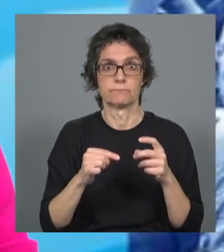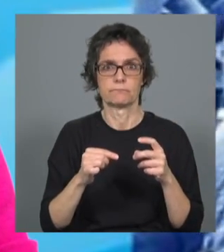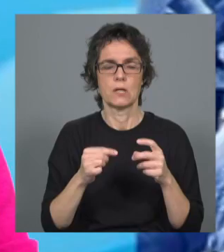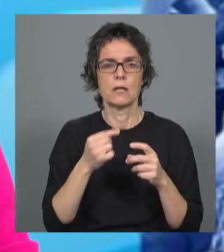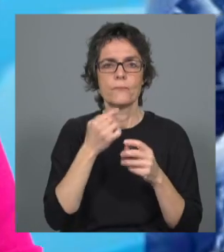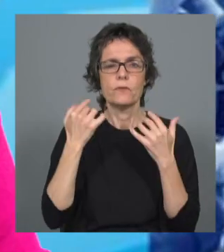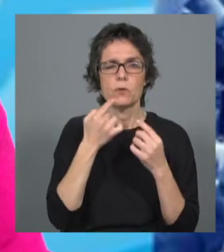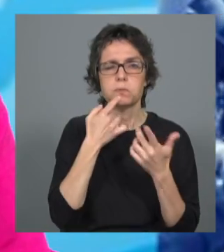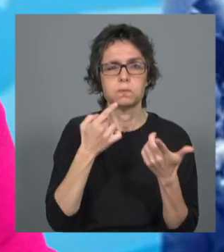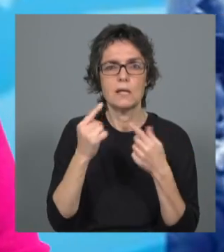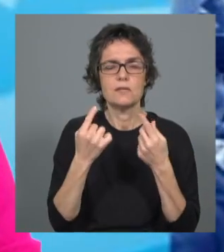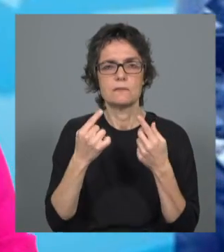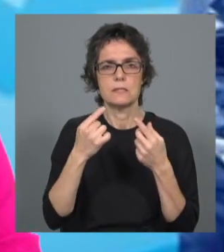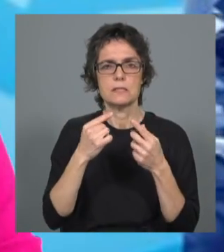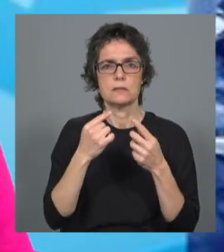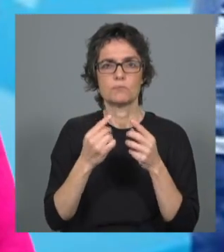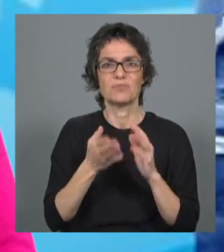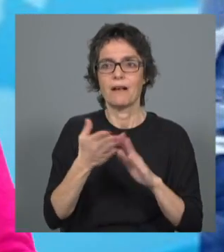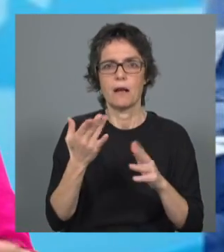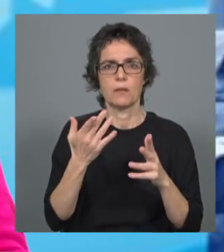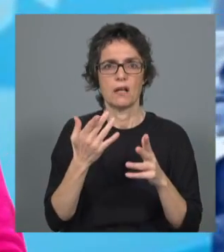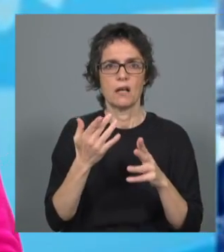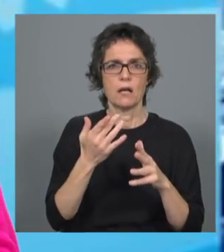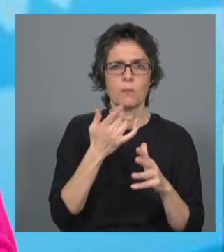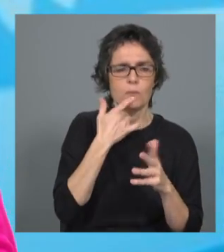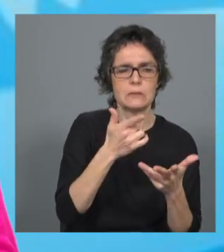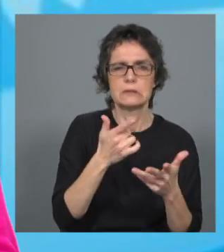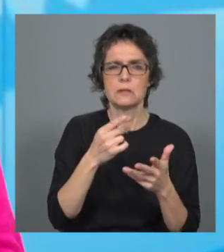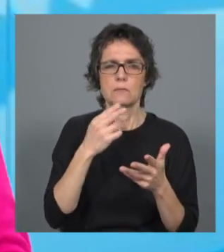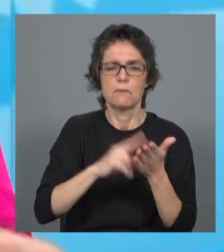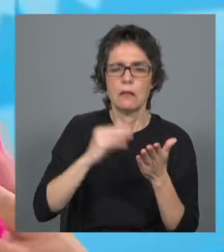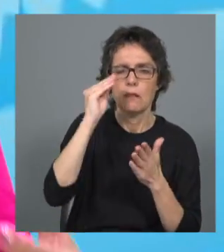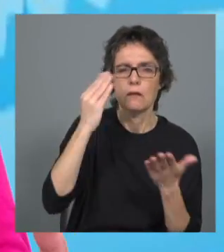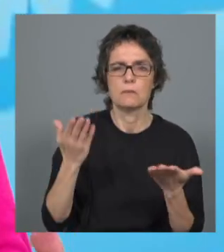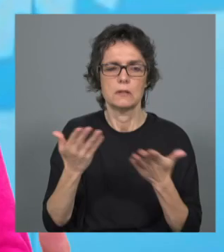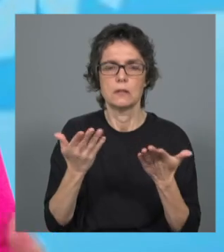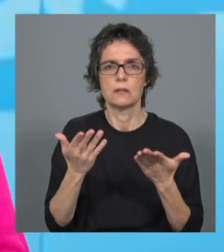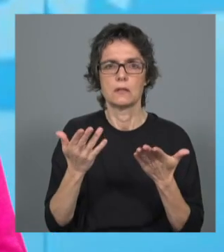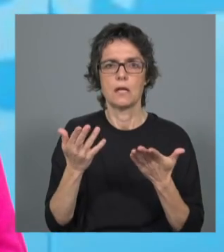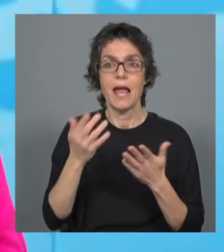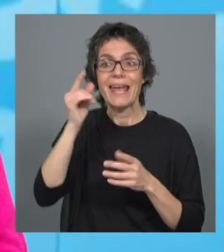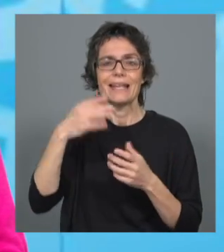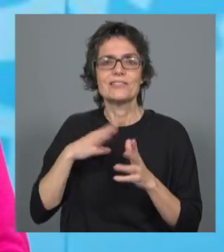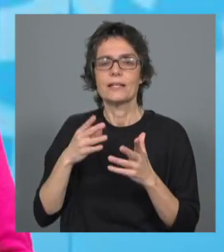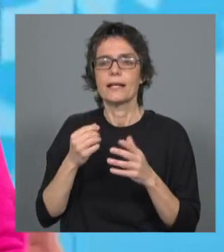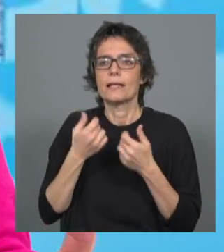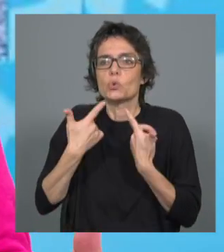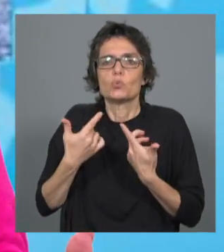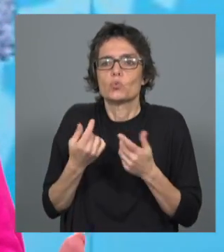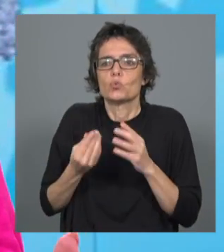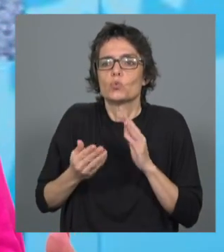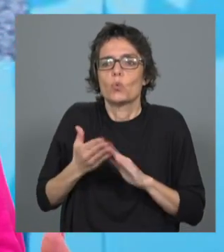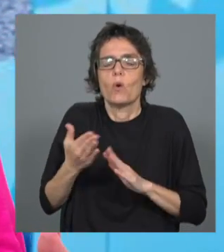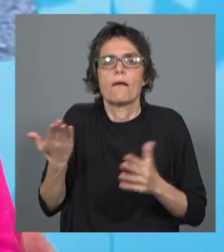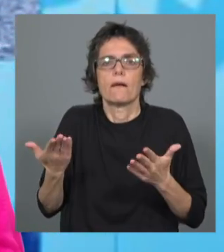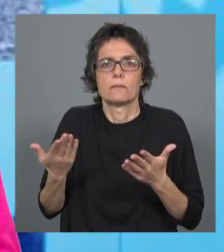E às vezes é complicado, porque querem tudo muito rápido e porque acham que tudo se faz muito depressa. E depois pensar dá